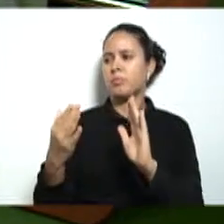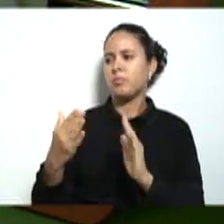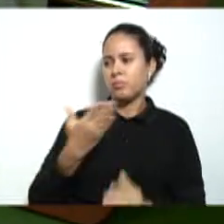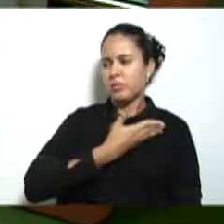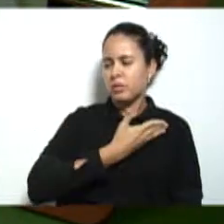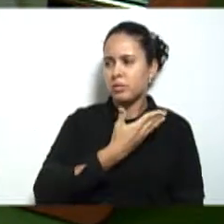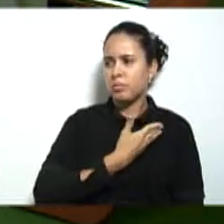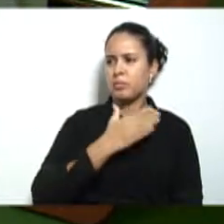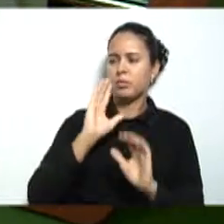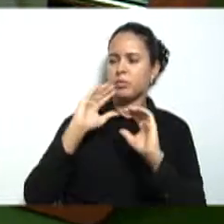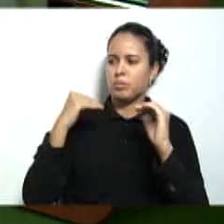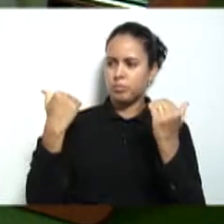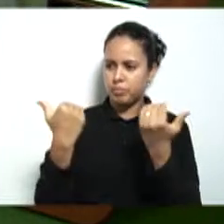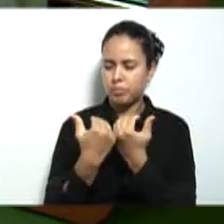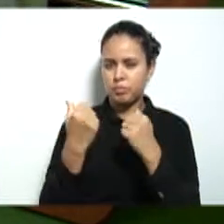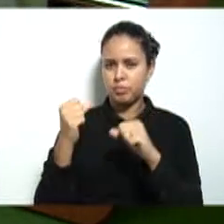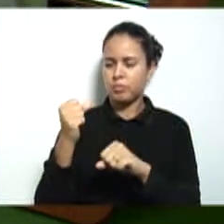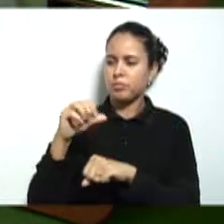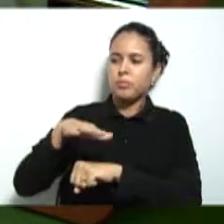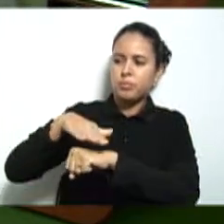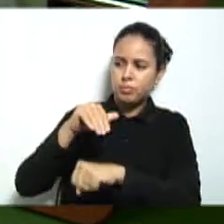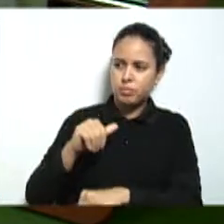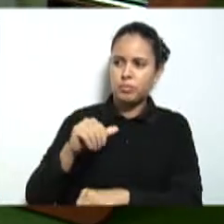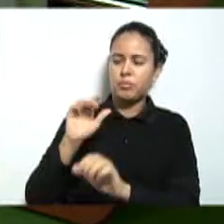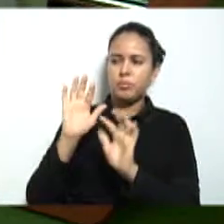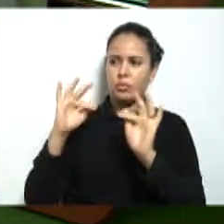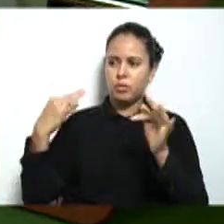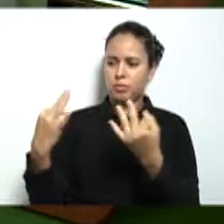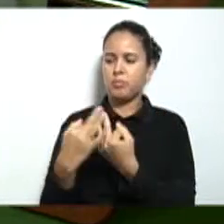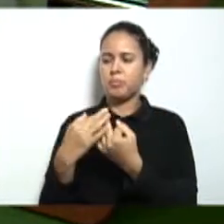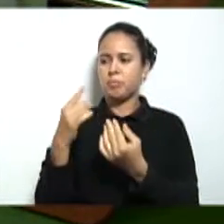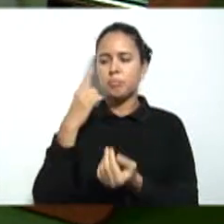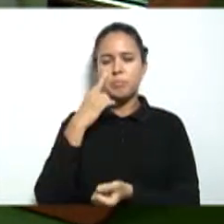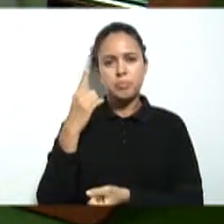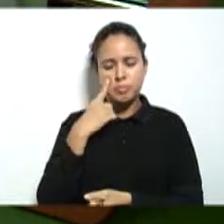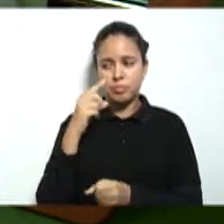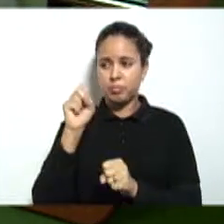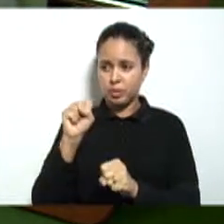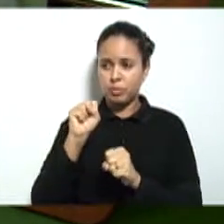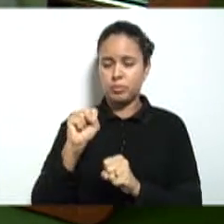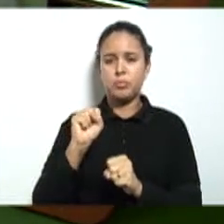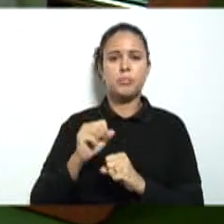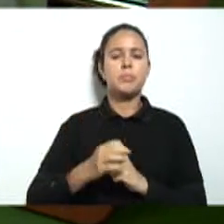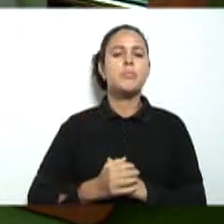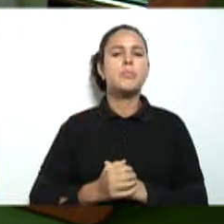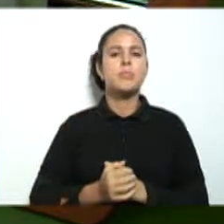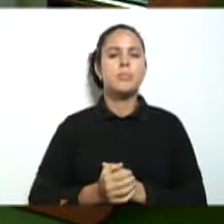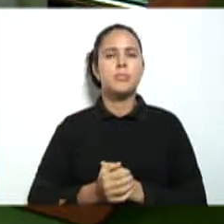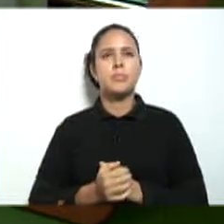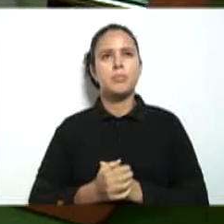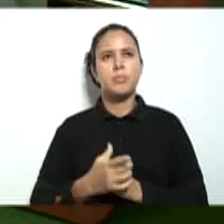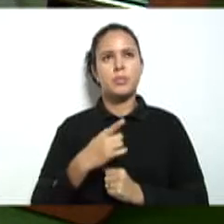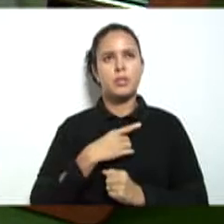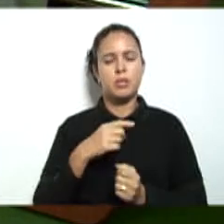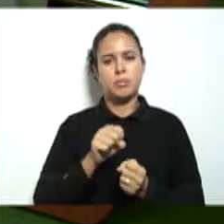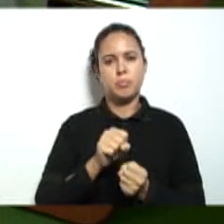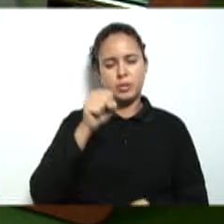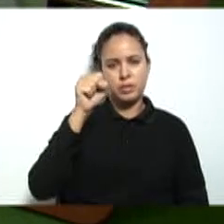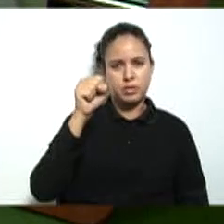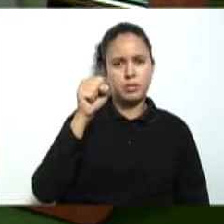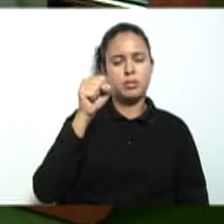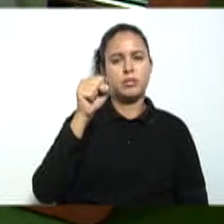comunidade, pode convidar algumas pessoas para vir para a escola assistir, seus pais podem vir, pessoas convidadas de uma maneira geral. Nós tivemos banners que foram produzidos